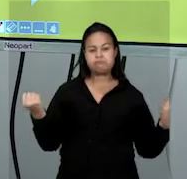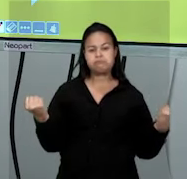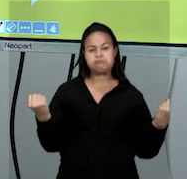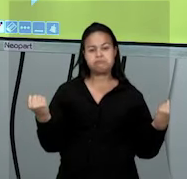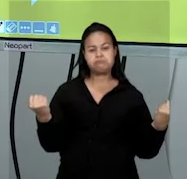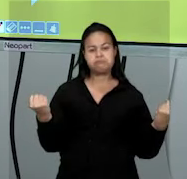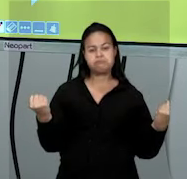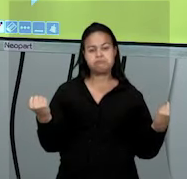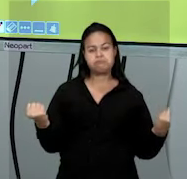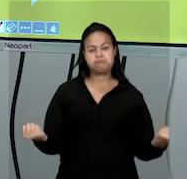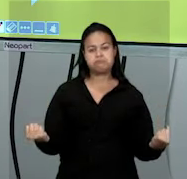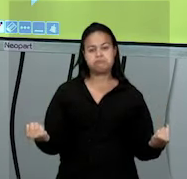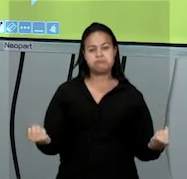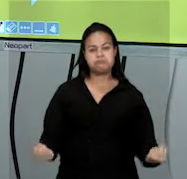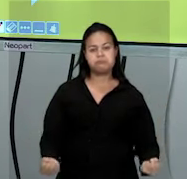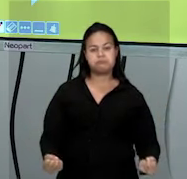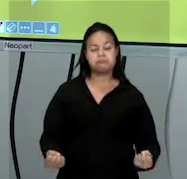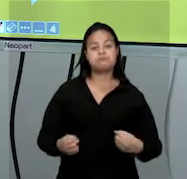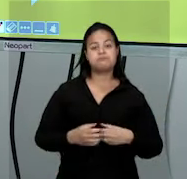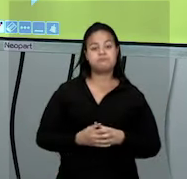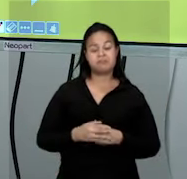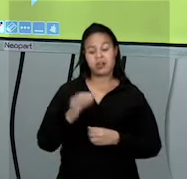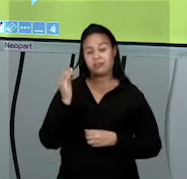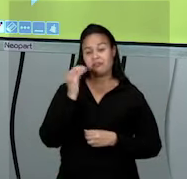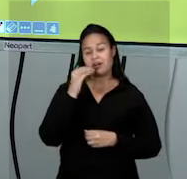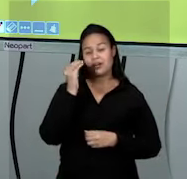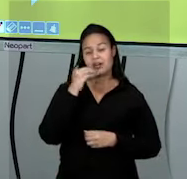fraqueza na região acometida.